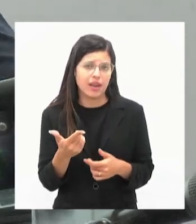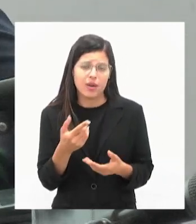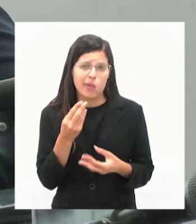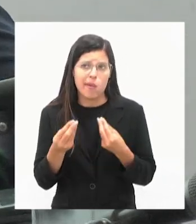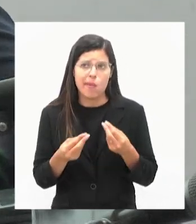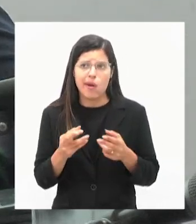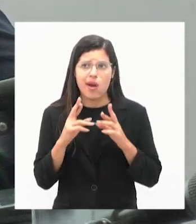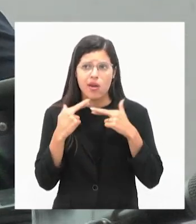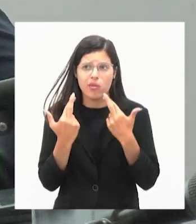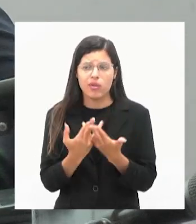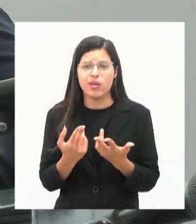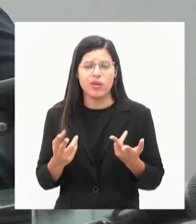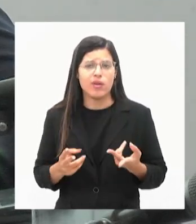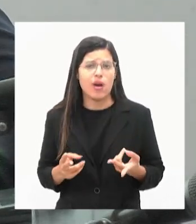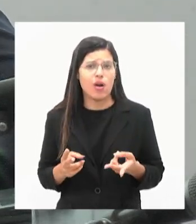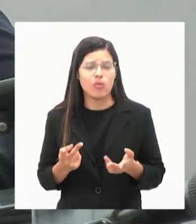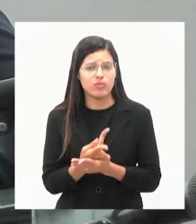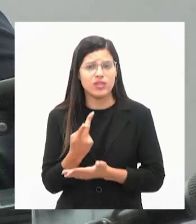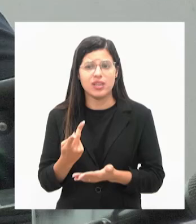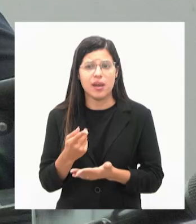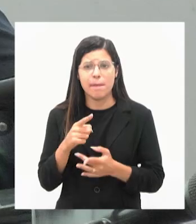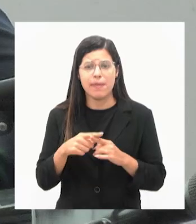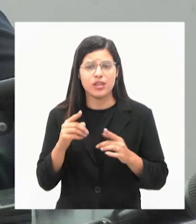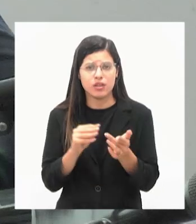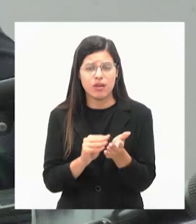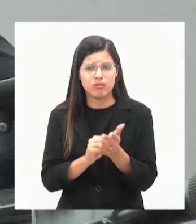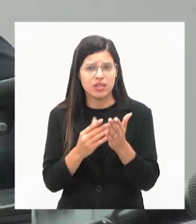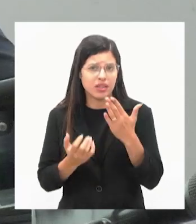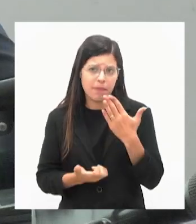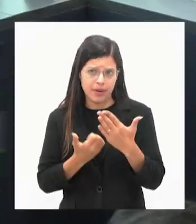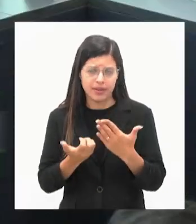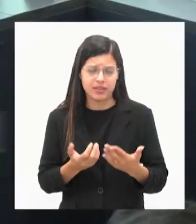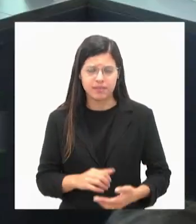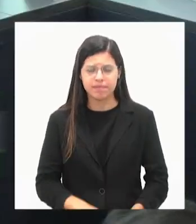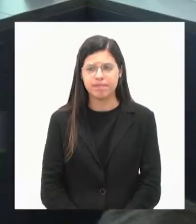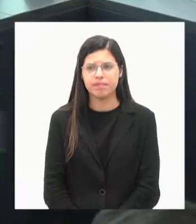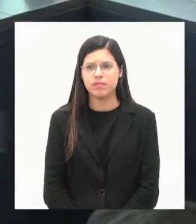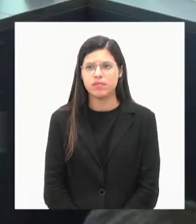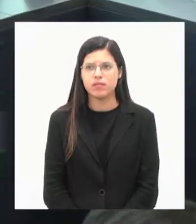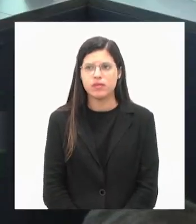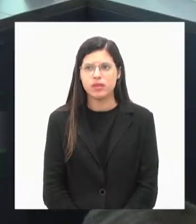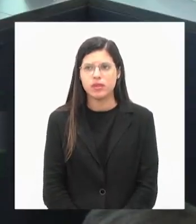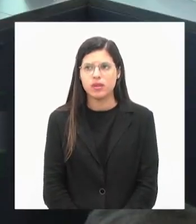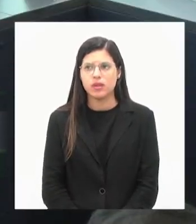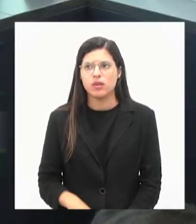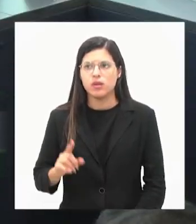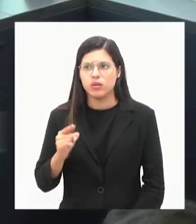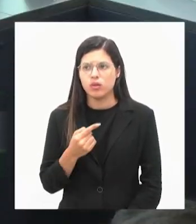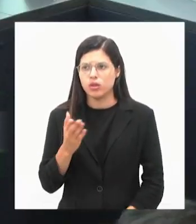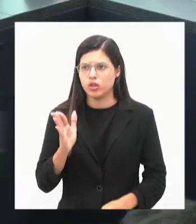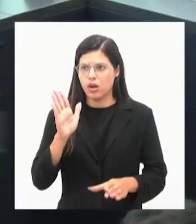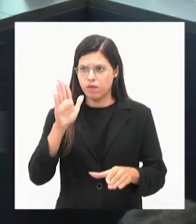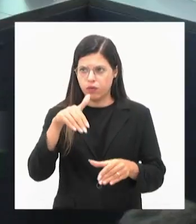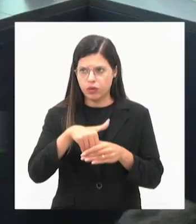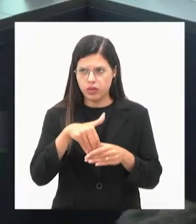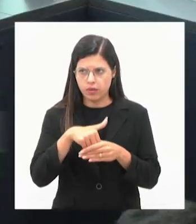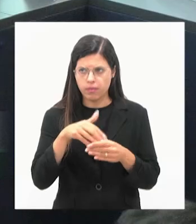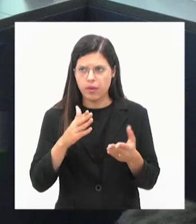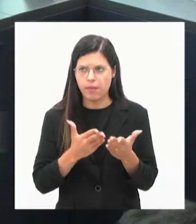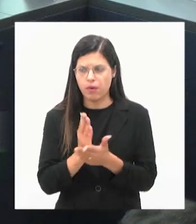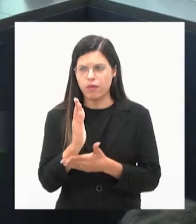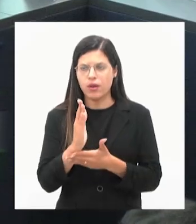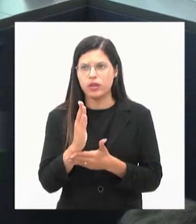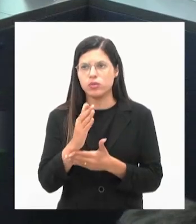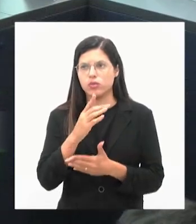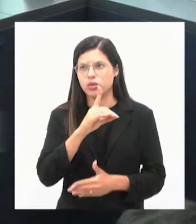sem o consórcio, que é o principal problema que a gente Inclusive, já, para o senhor saber, nós já deliberamos aqui, foi aprovado em votação, que no